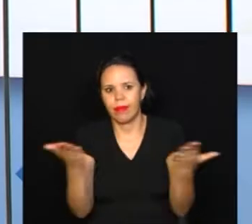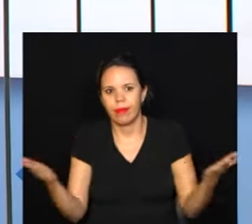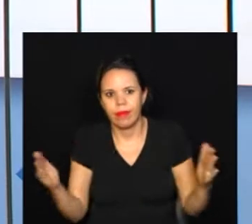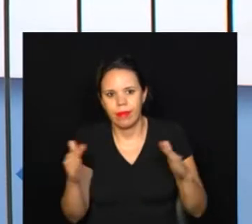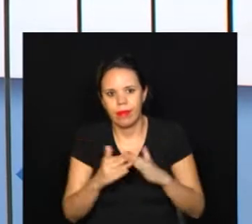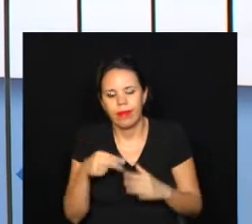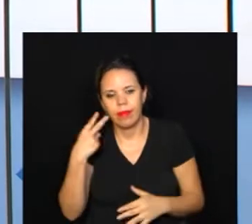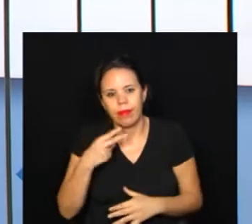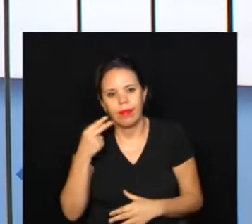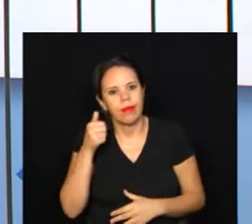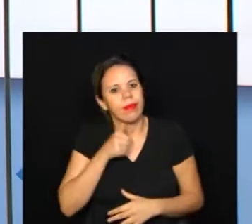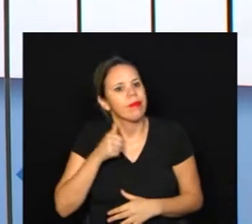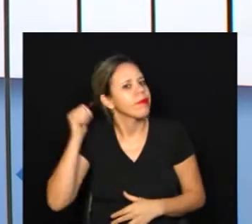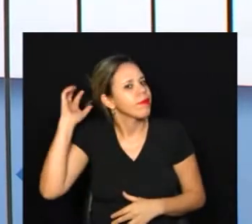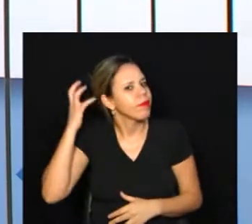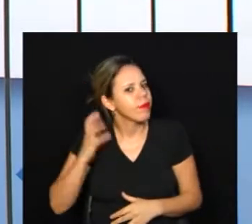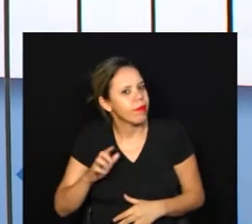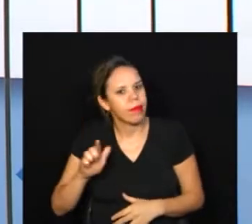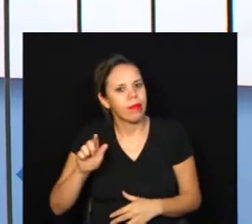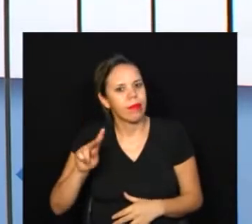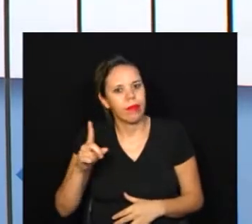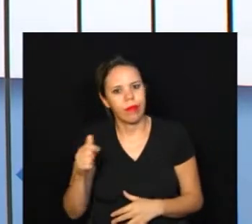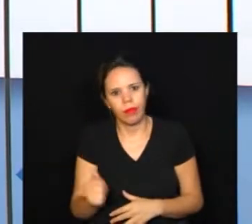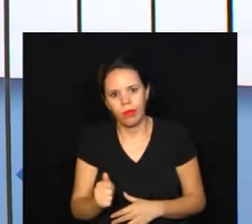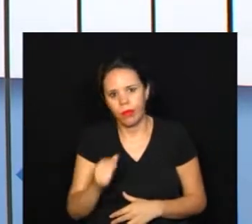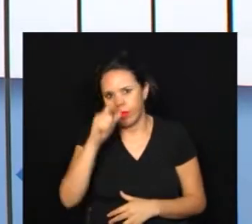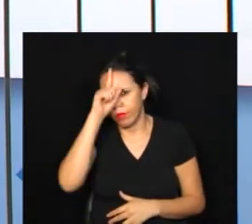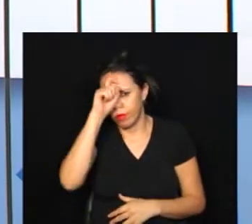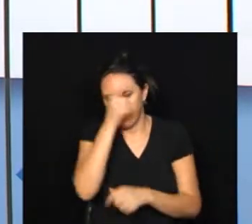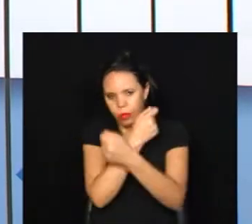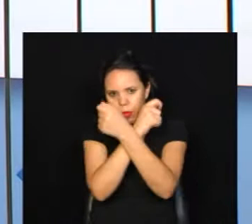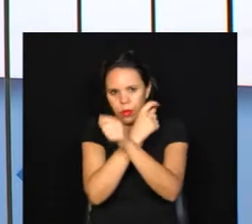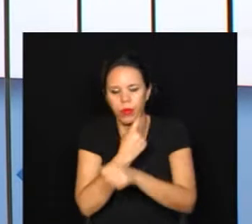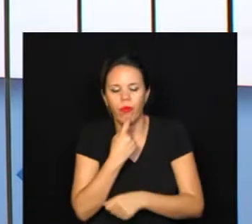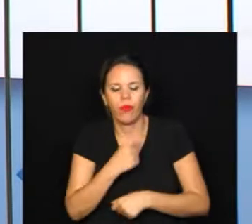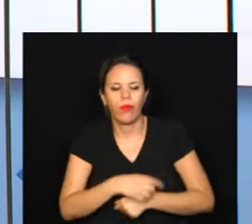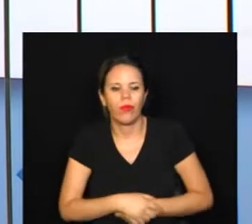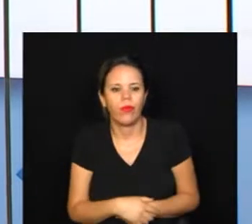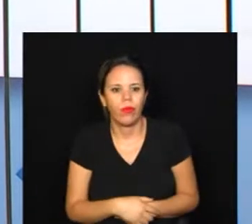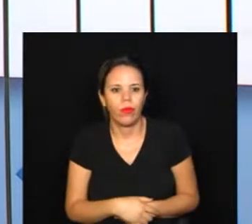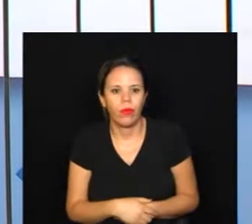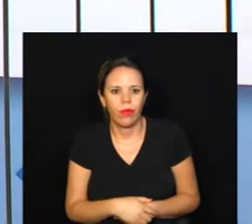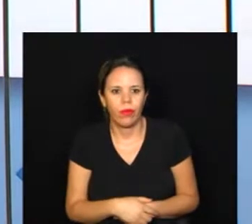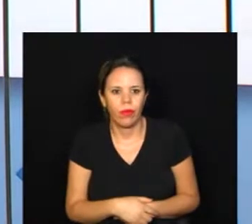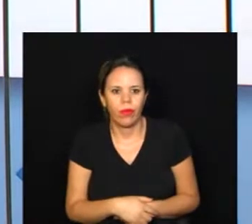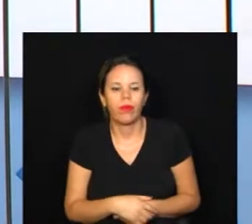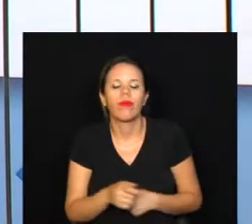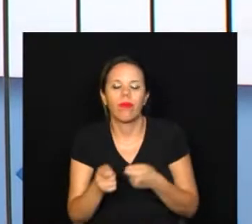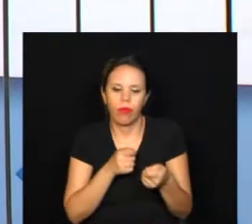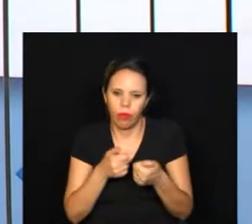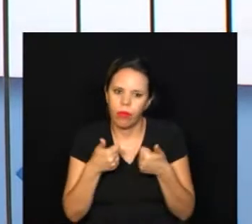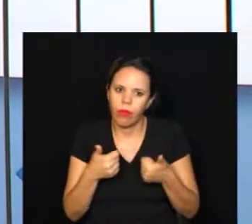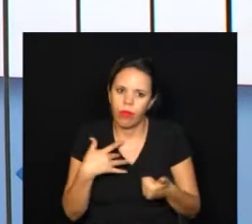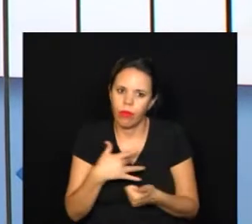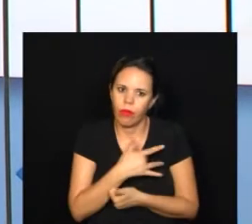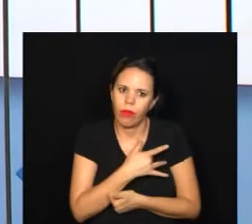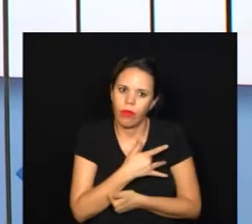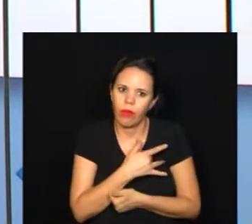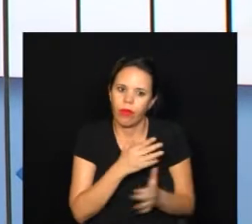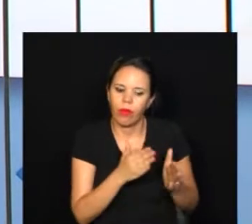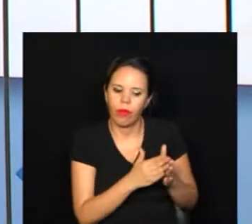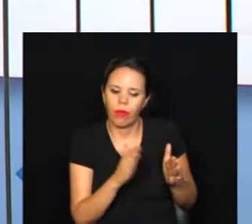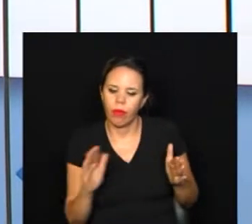casa. A vereadora Guida Calisto está internada no hospital da PUC Campinas, está estável e ficará ainda